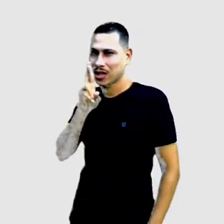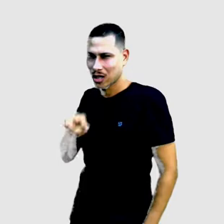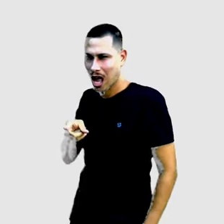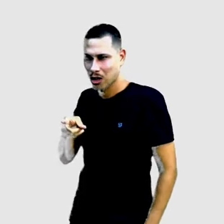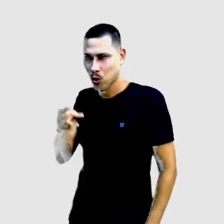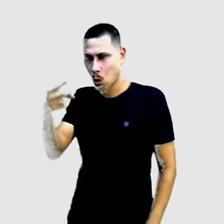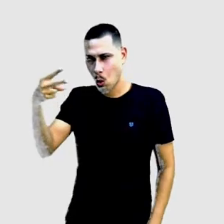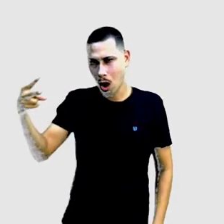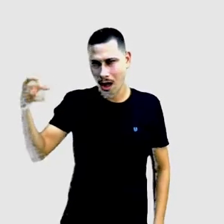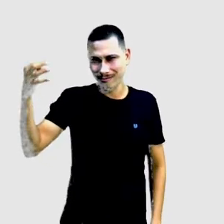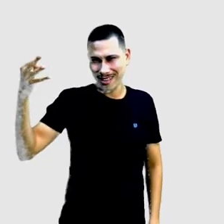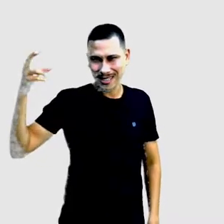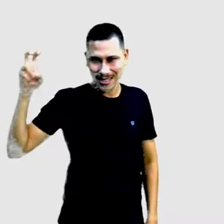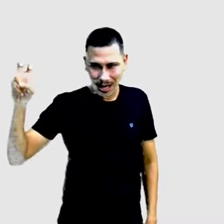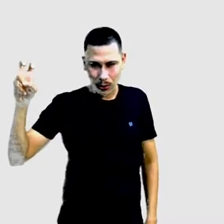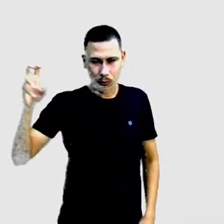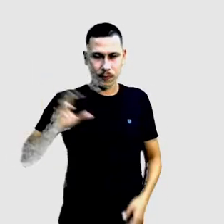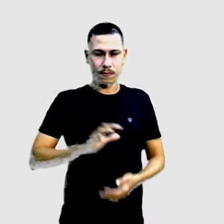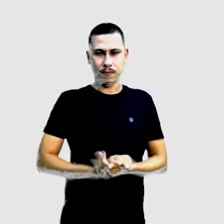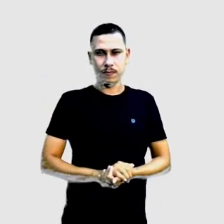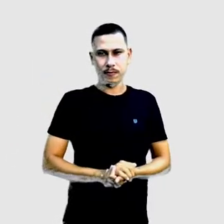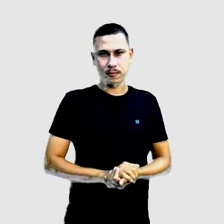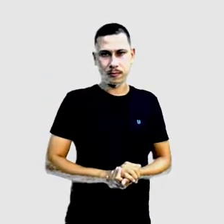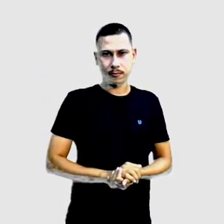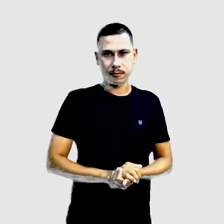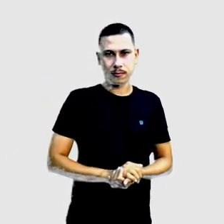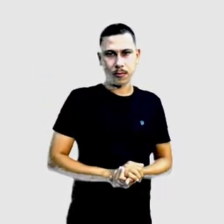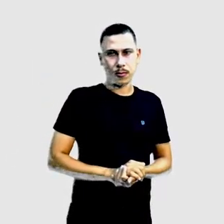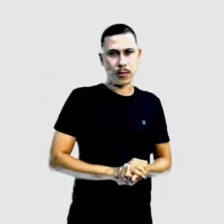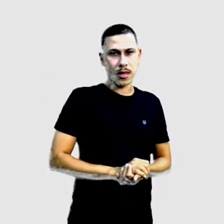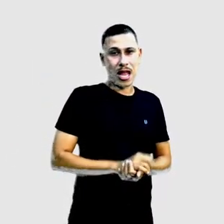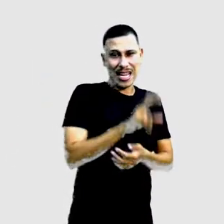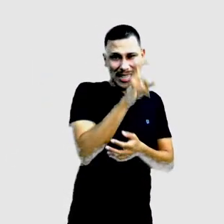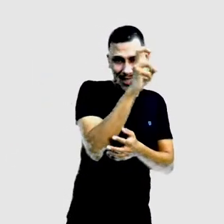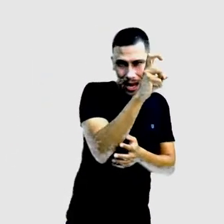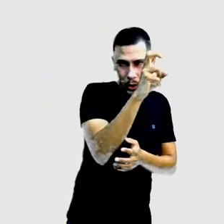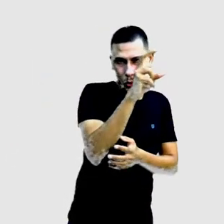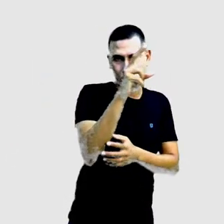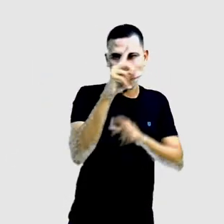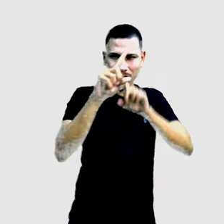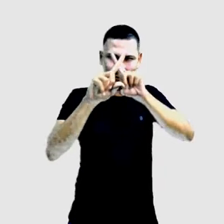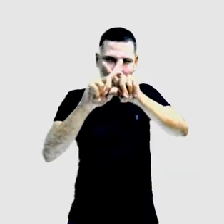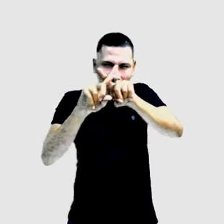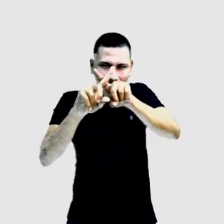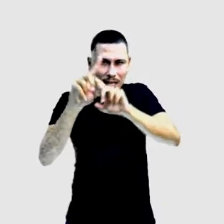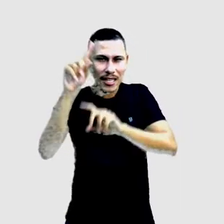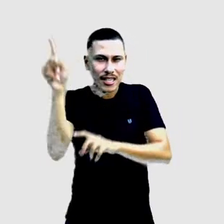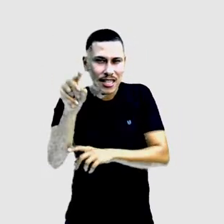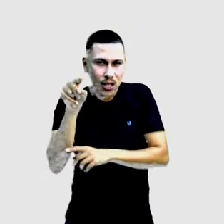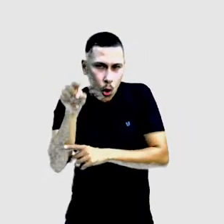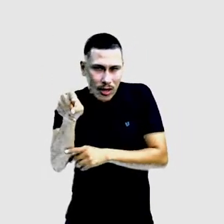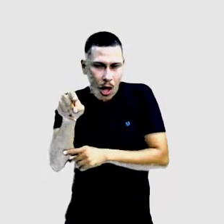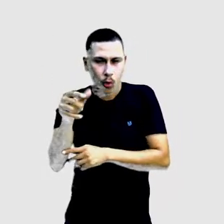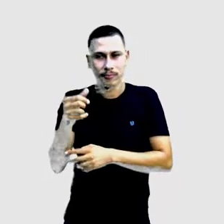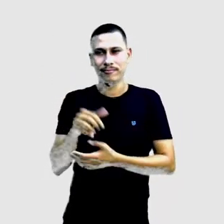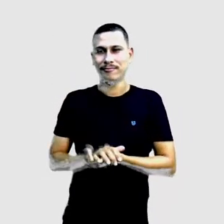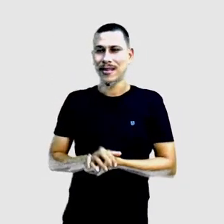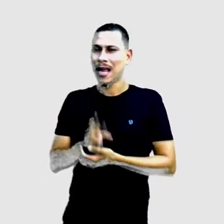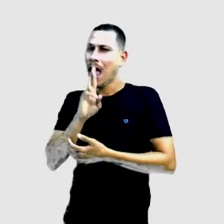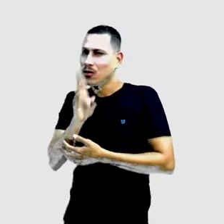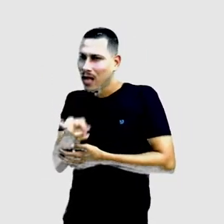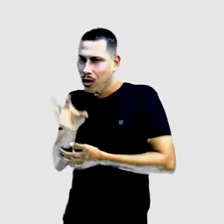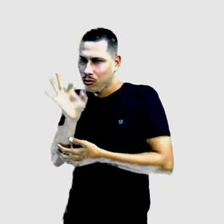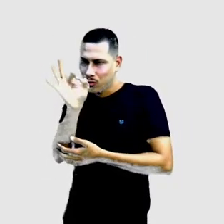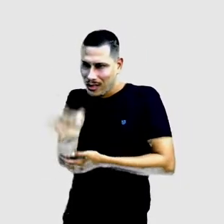é 35. Se eu multiplico 5 vezes aquela interrogação, o resultado é 35,